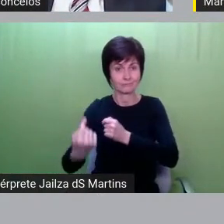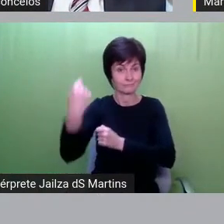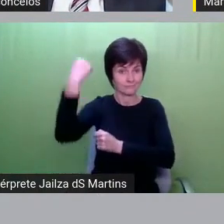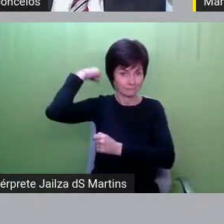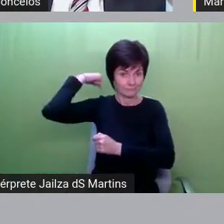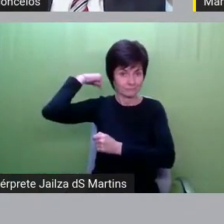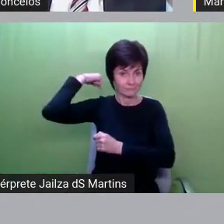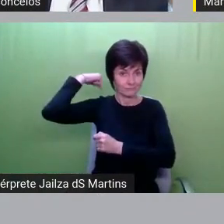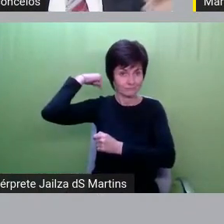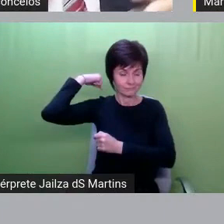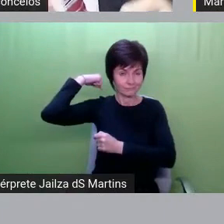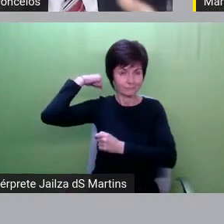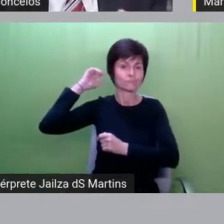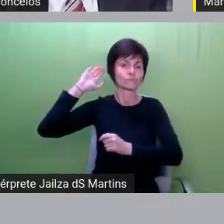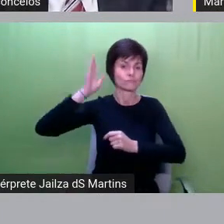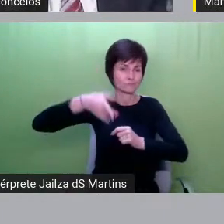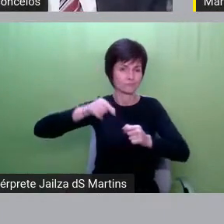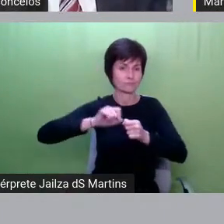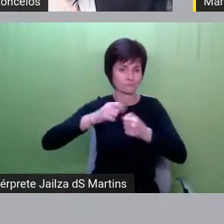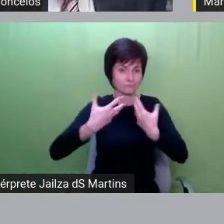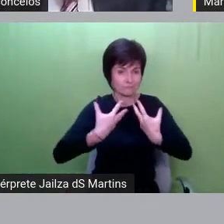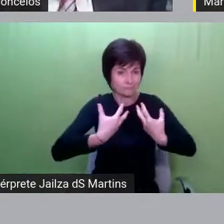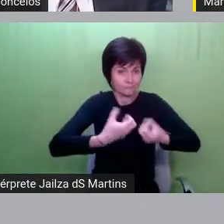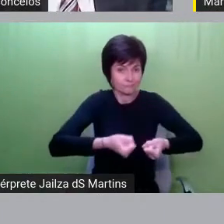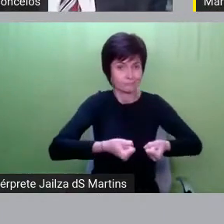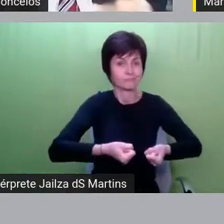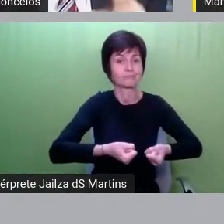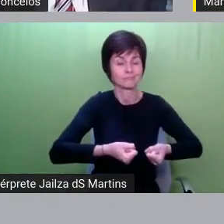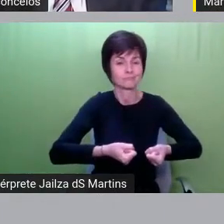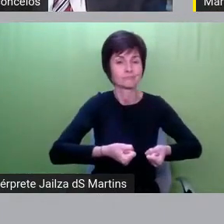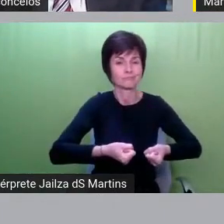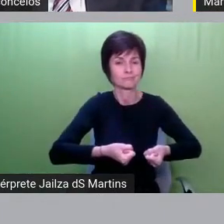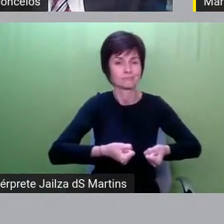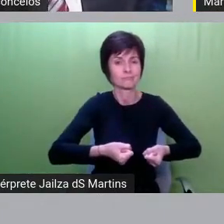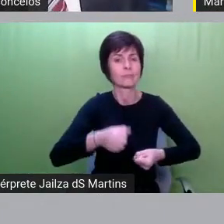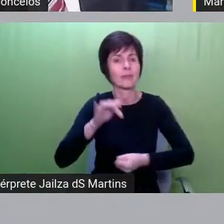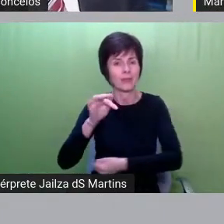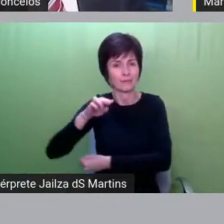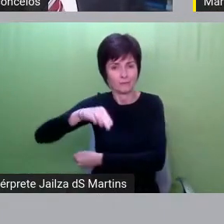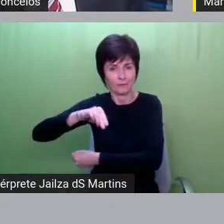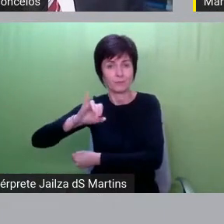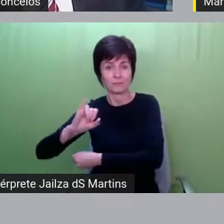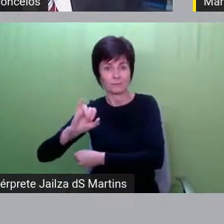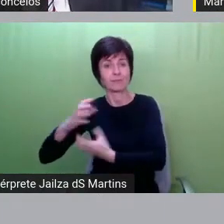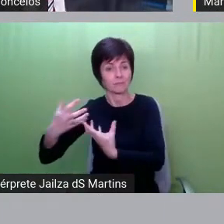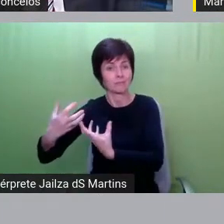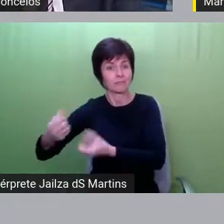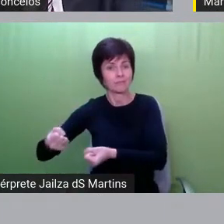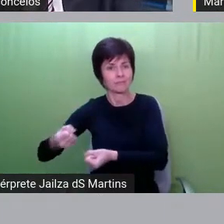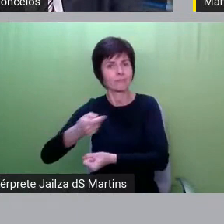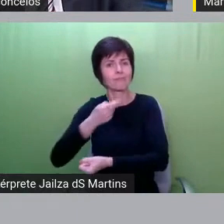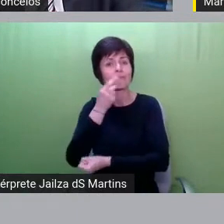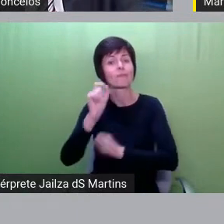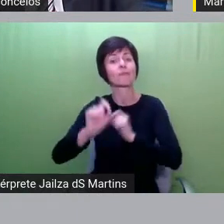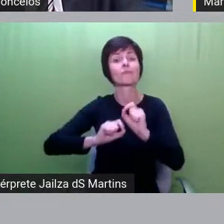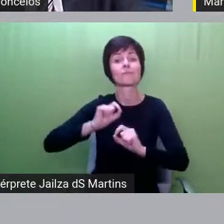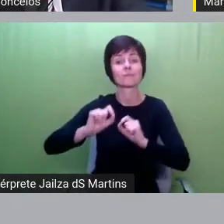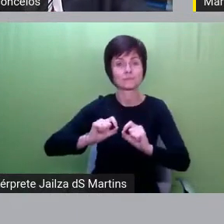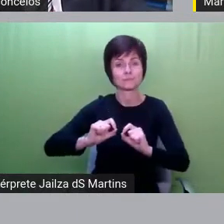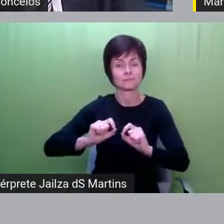aplicou e hoje avaliza, inclusive o próprio FMI, já diz, olha,